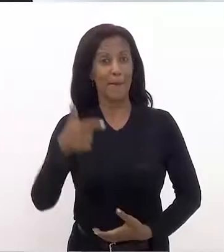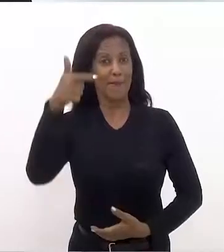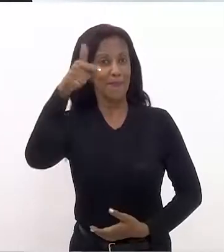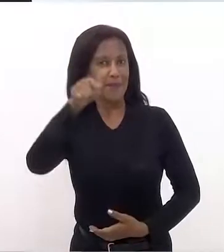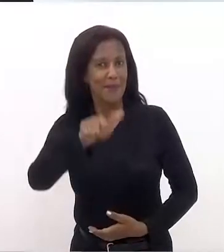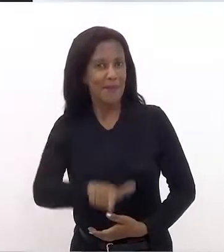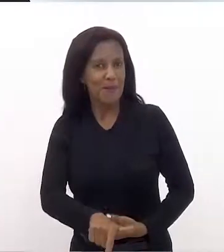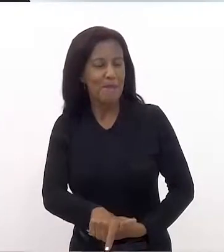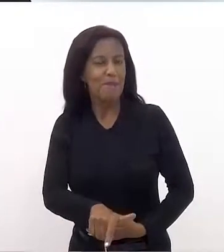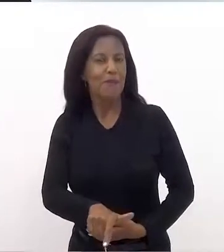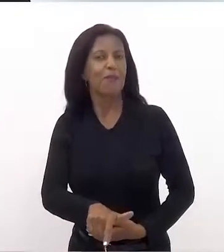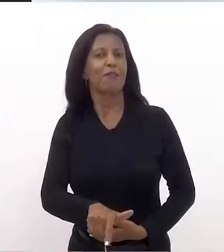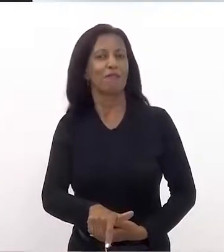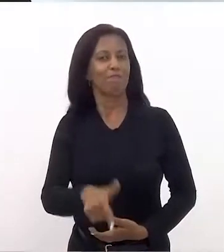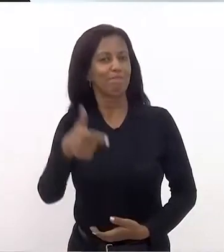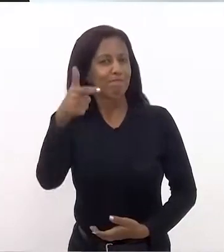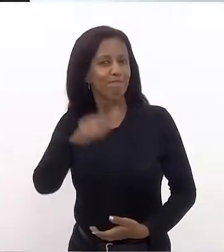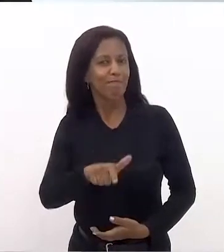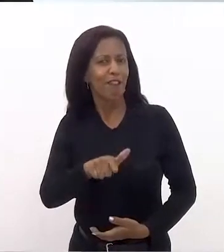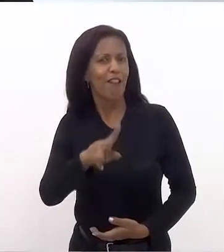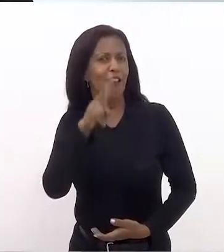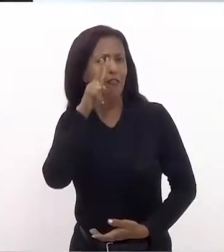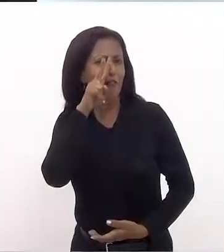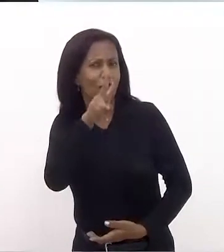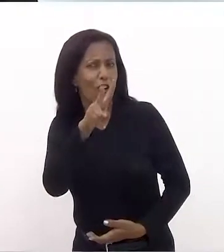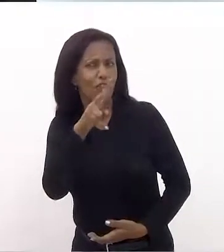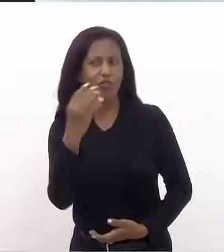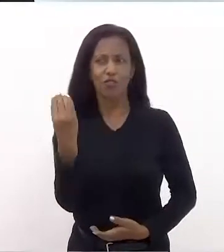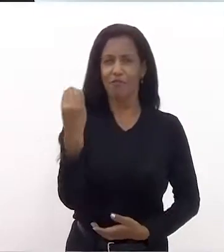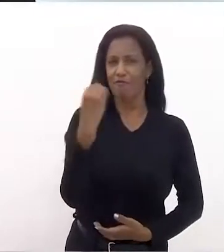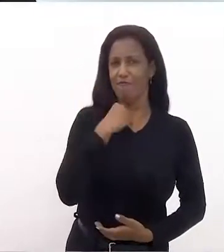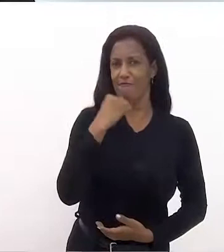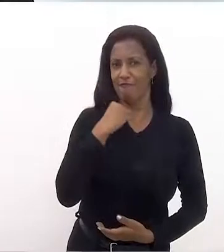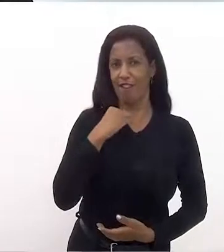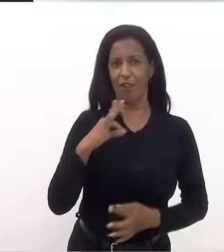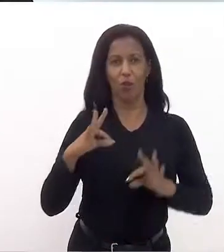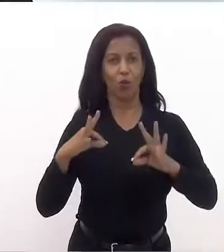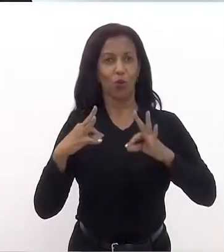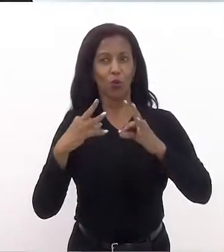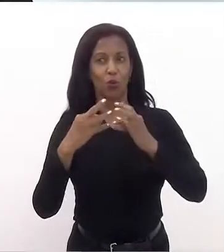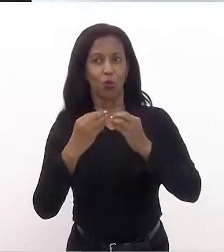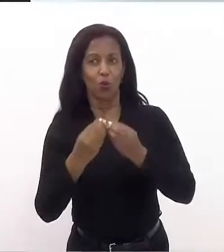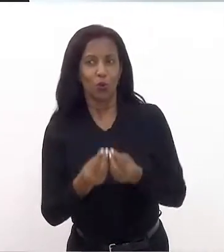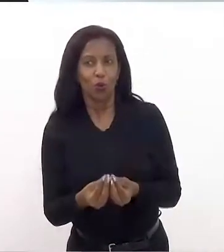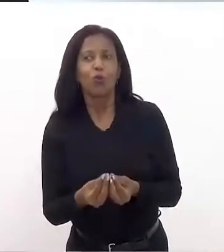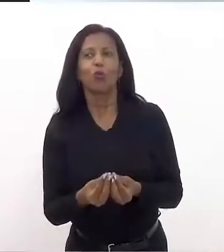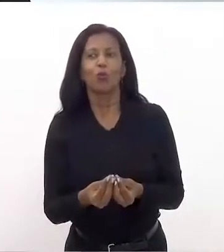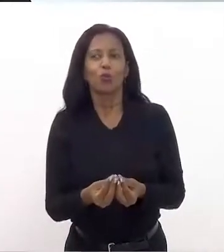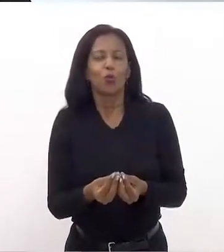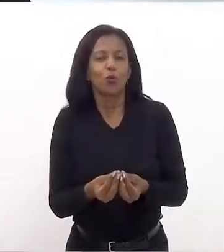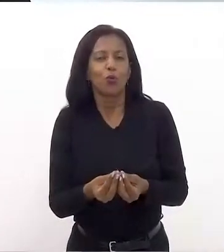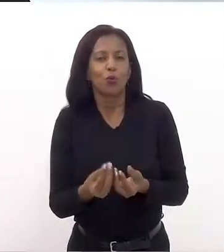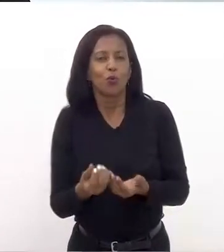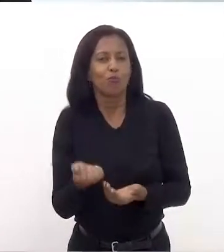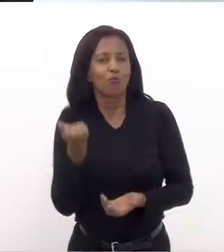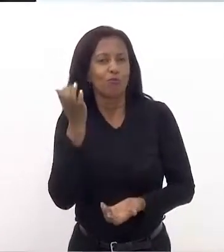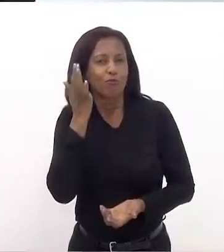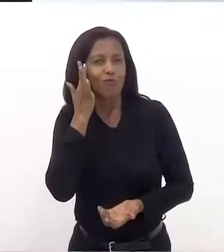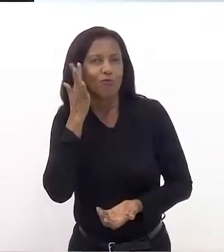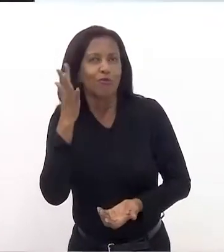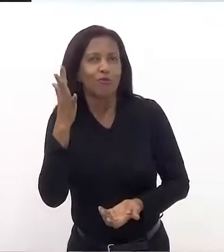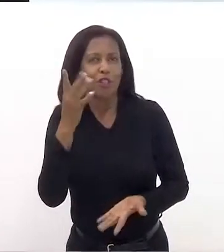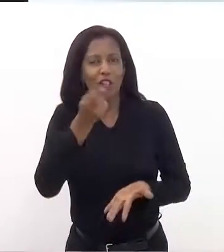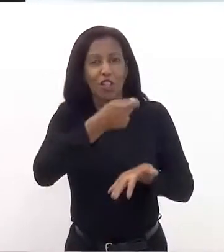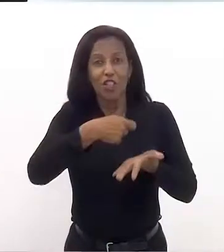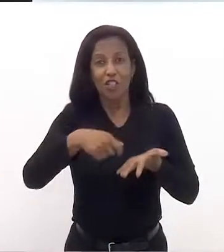Repito aqui, repetição. É meu forte ou meu fraco? Tudo que floresce em admiração.